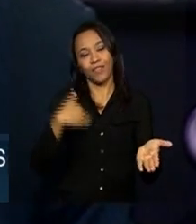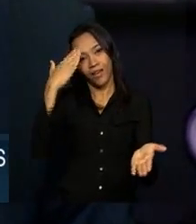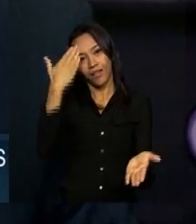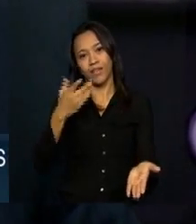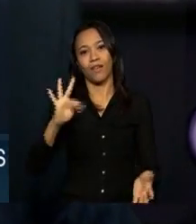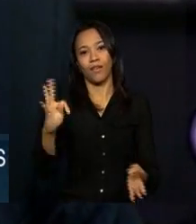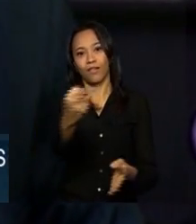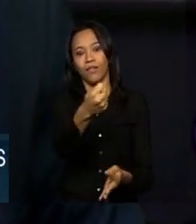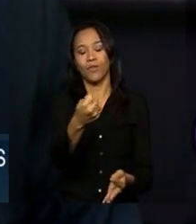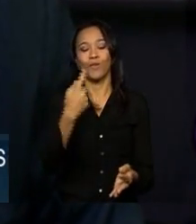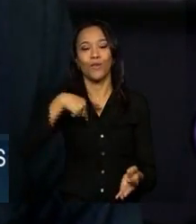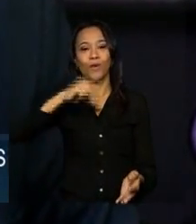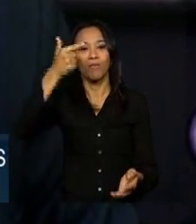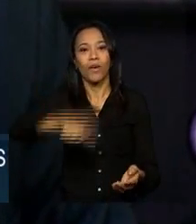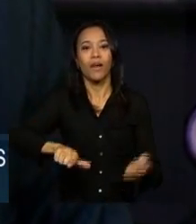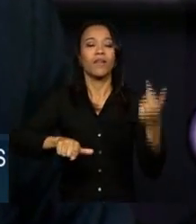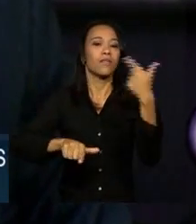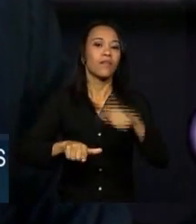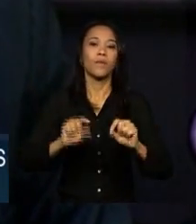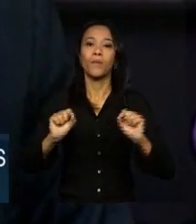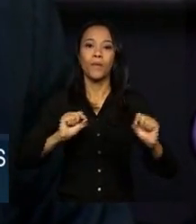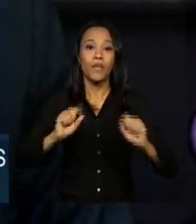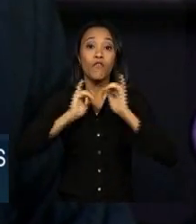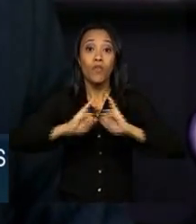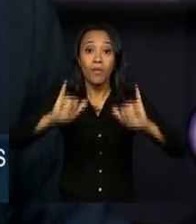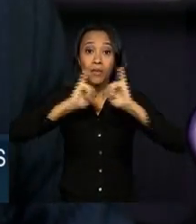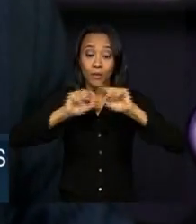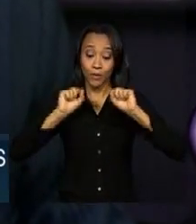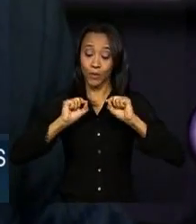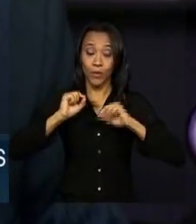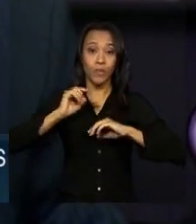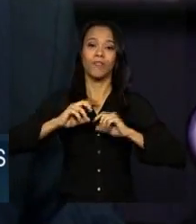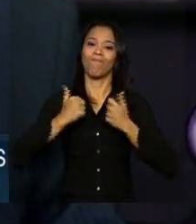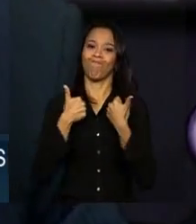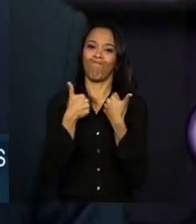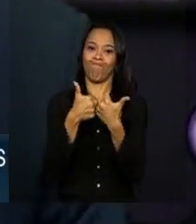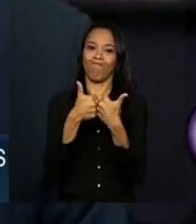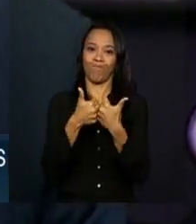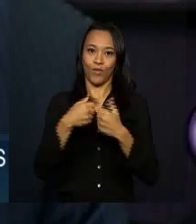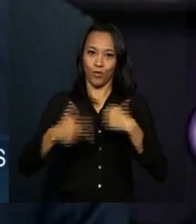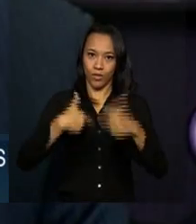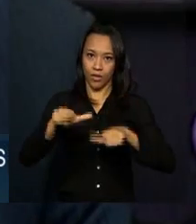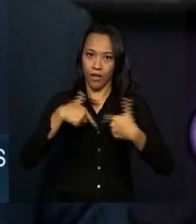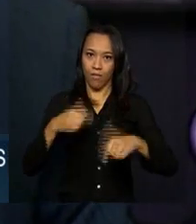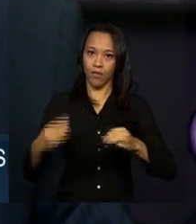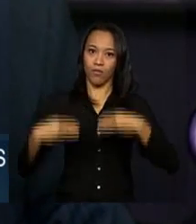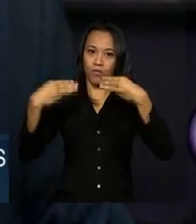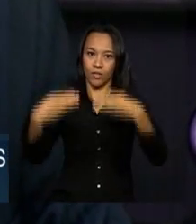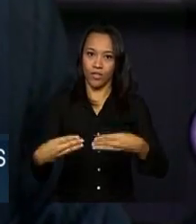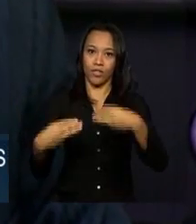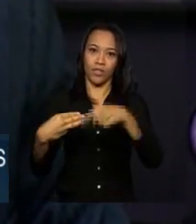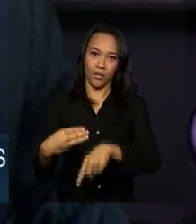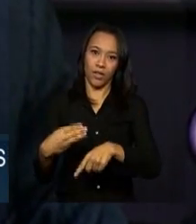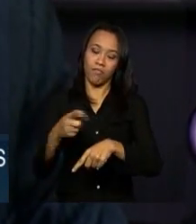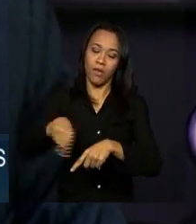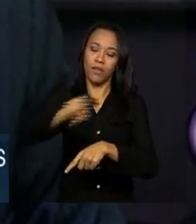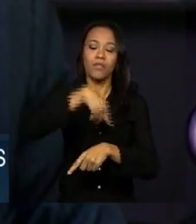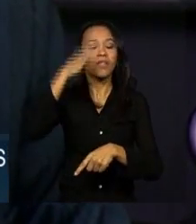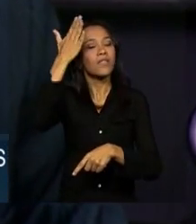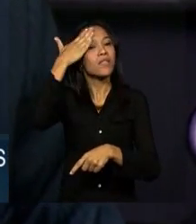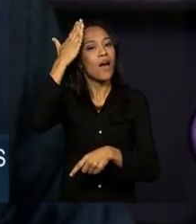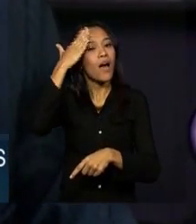de nós levarmos mais essa informação positiva do Ministério da Integração Para para que vocês